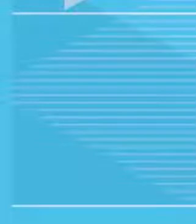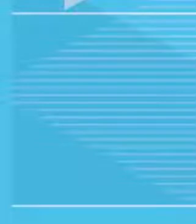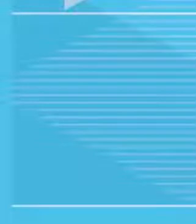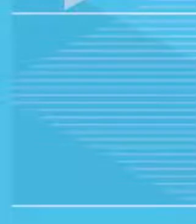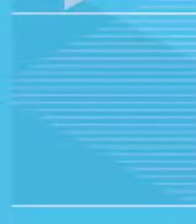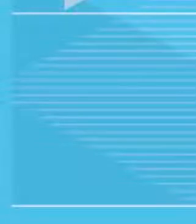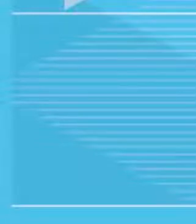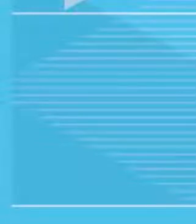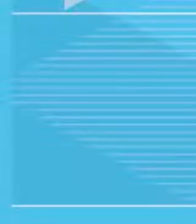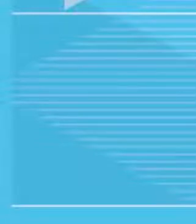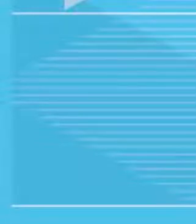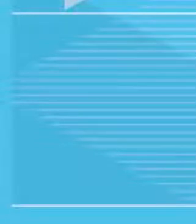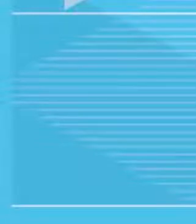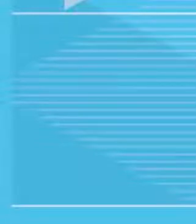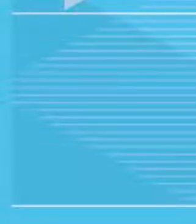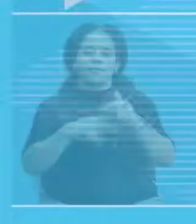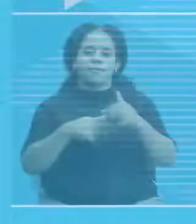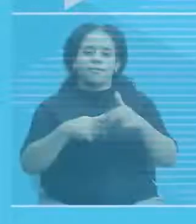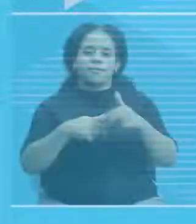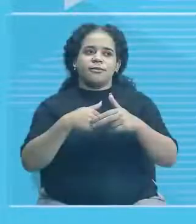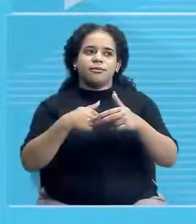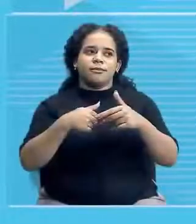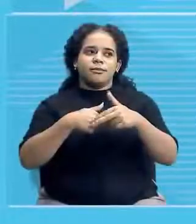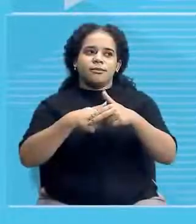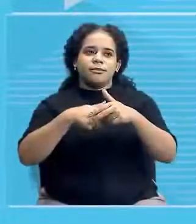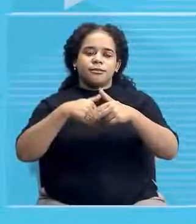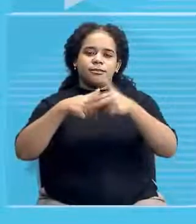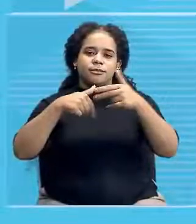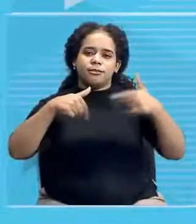Então, nossa identidade de gênero,